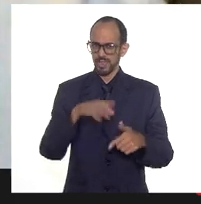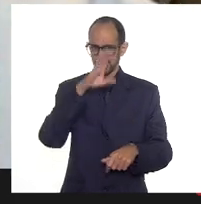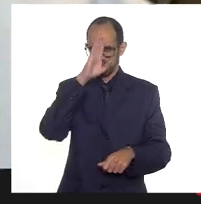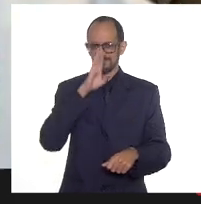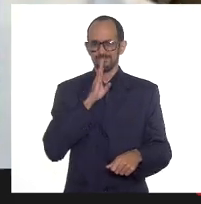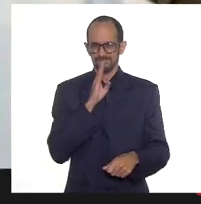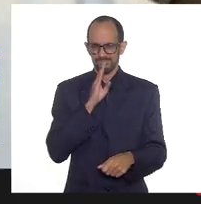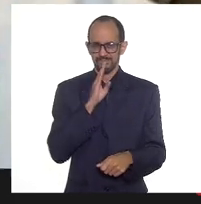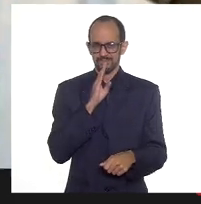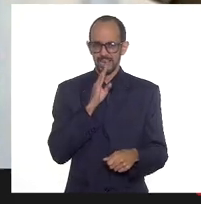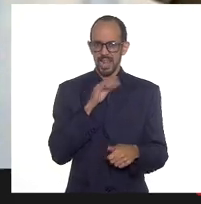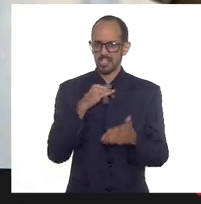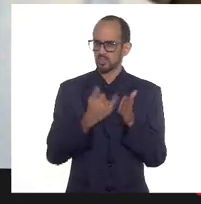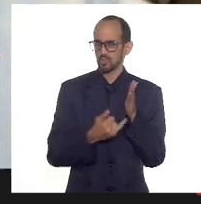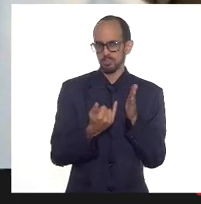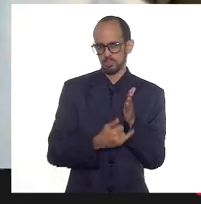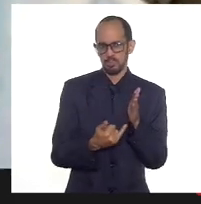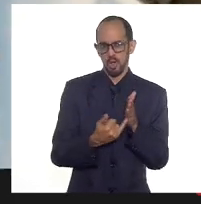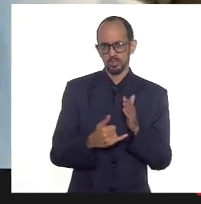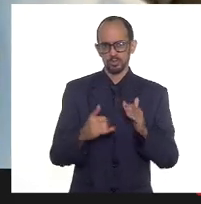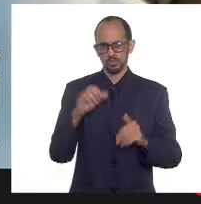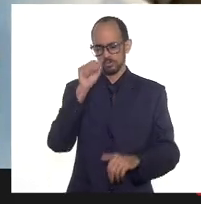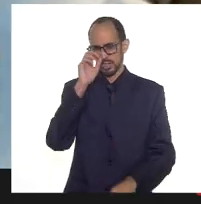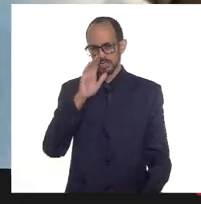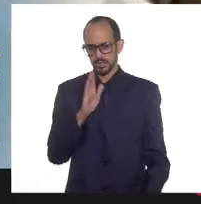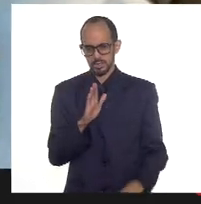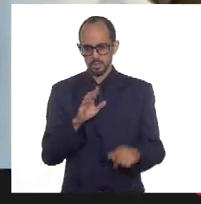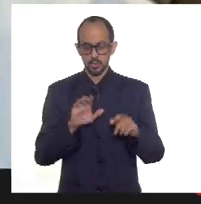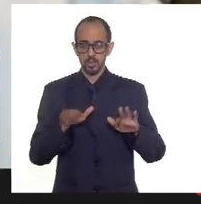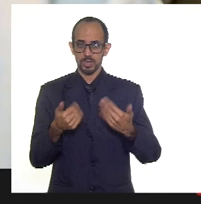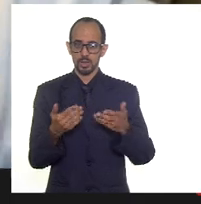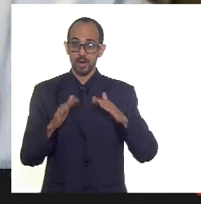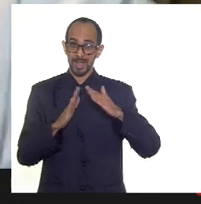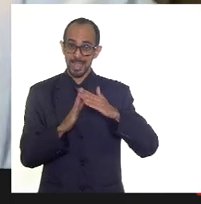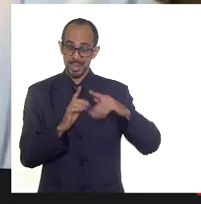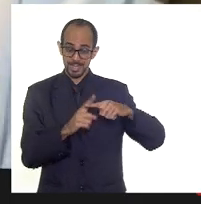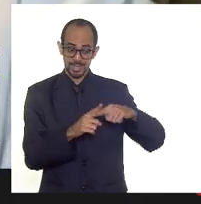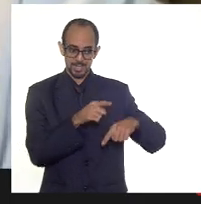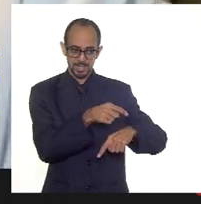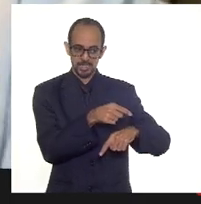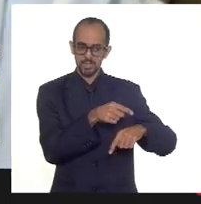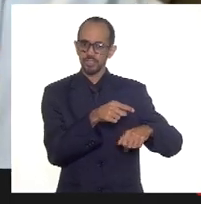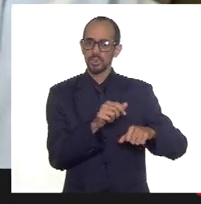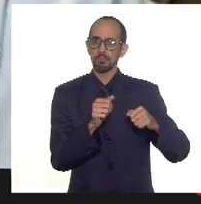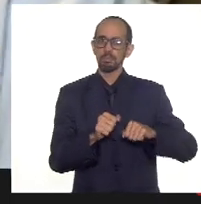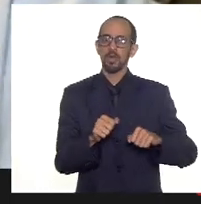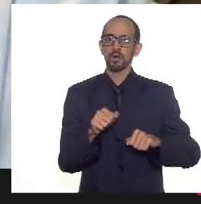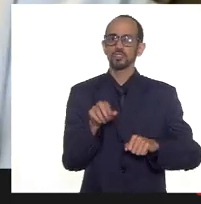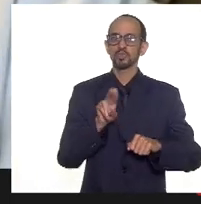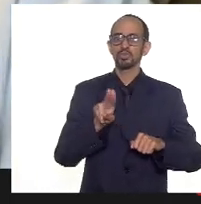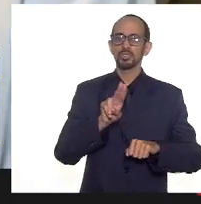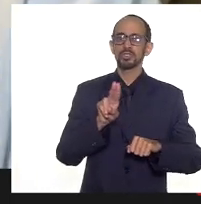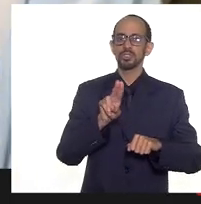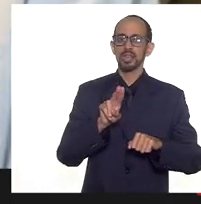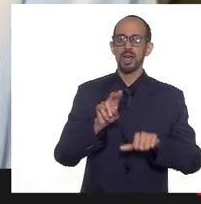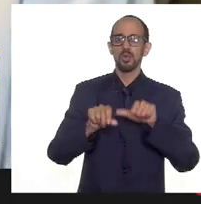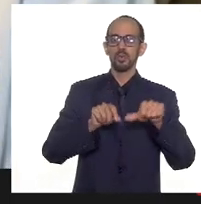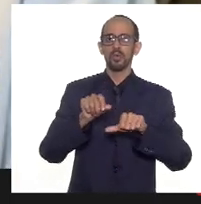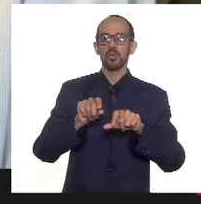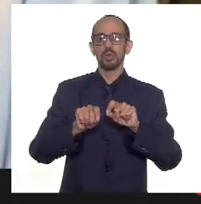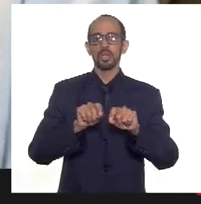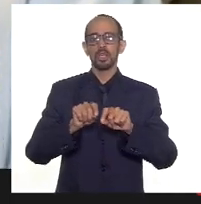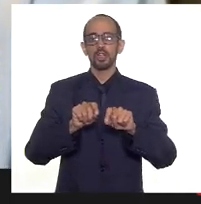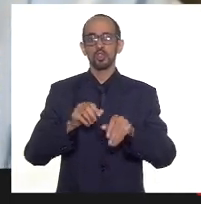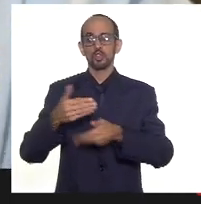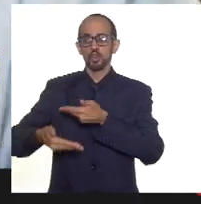absoluta no Brasil, aquela igrejinha lá no morro serve para lavar dinheiro. Então, é muito interessante